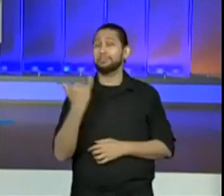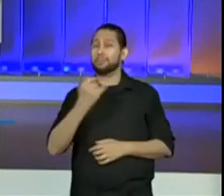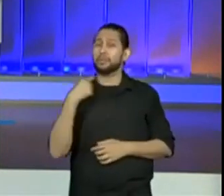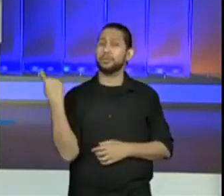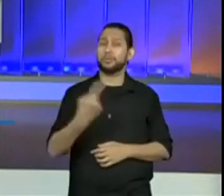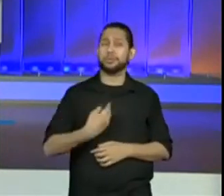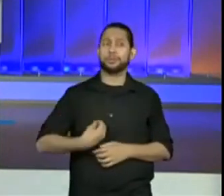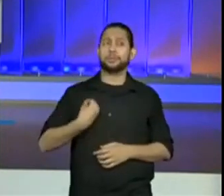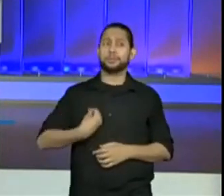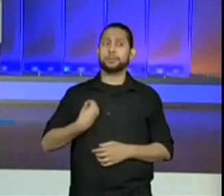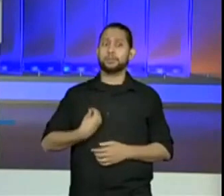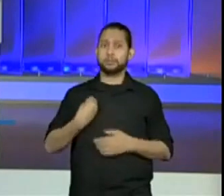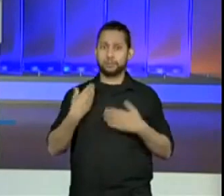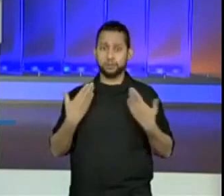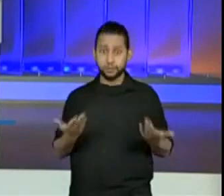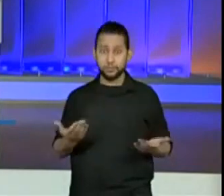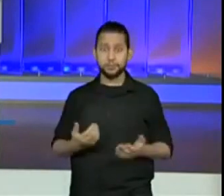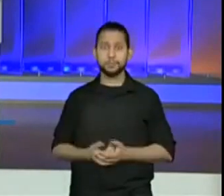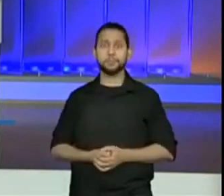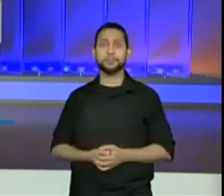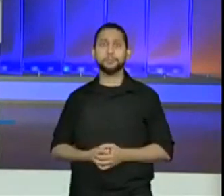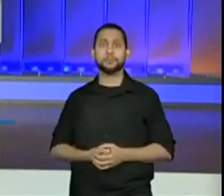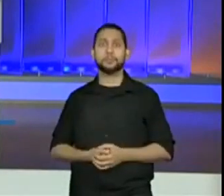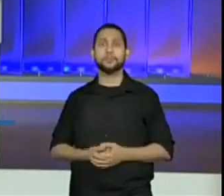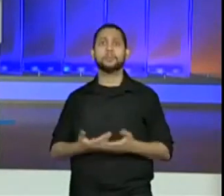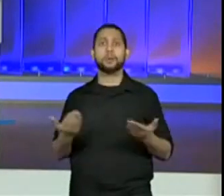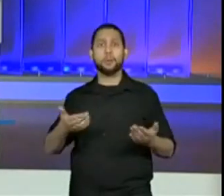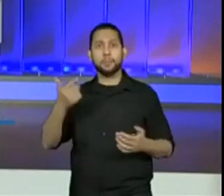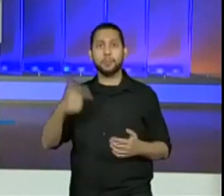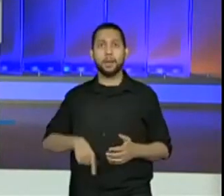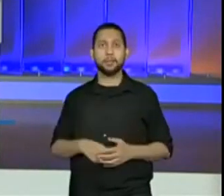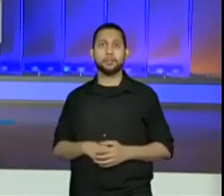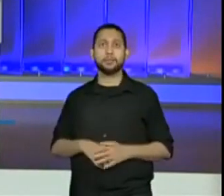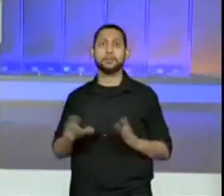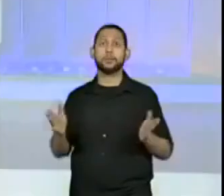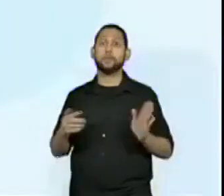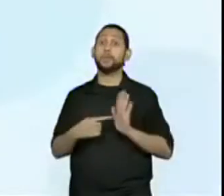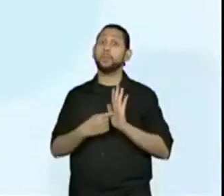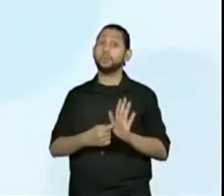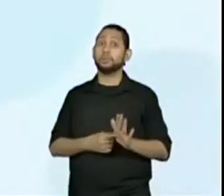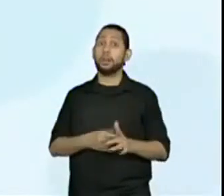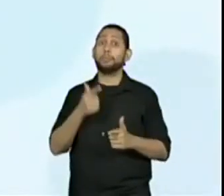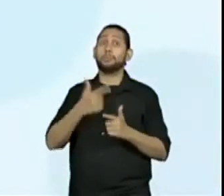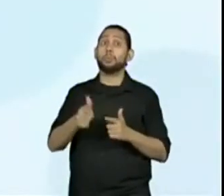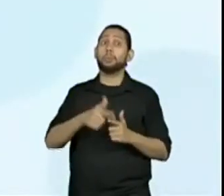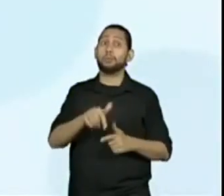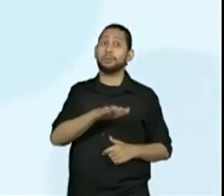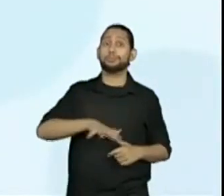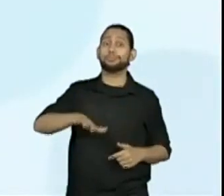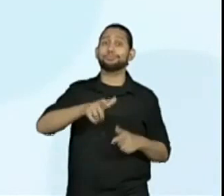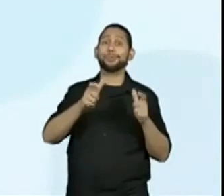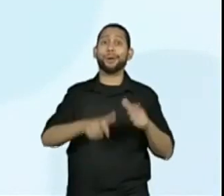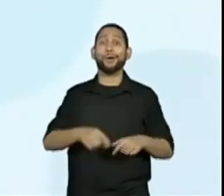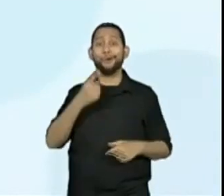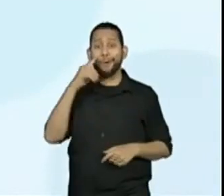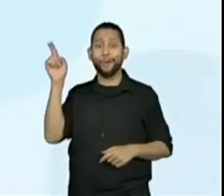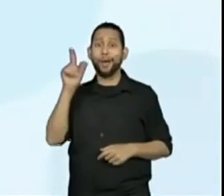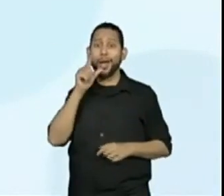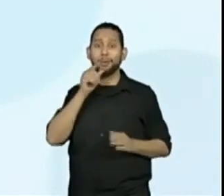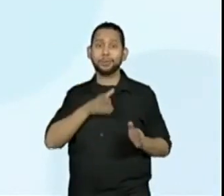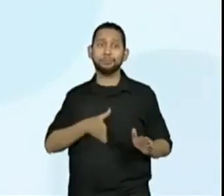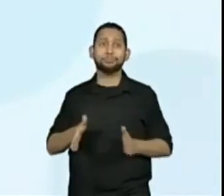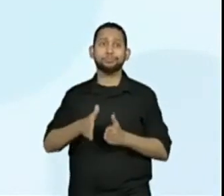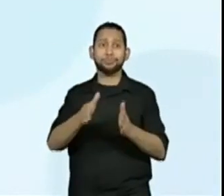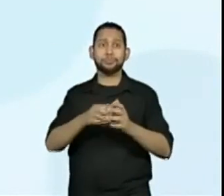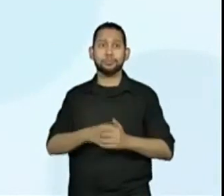não é? Vamos então seguir com a análise de casos. Observem aí nesses cursos d'água,